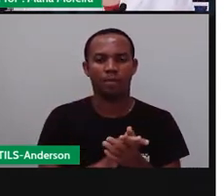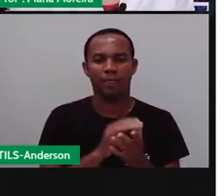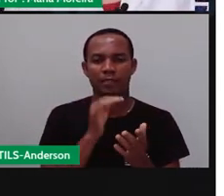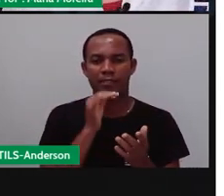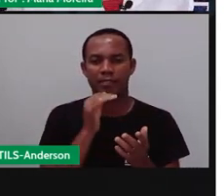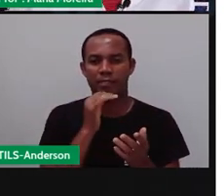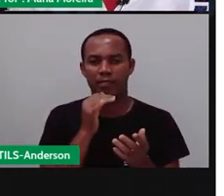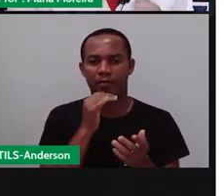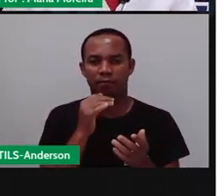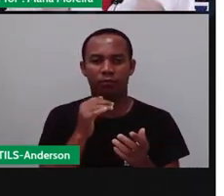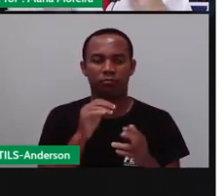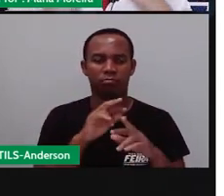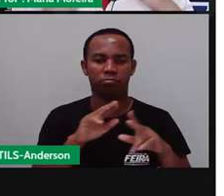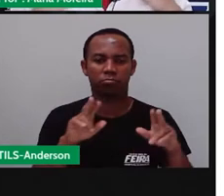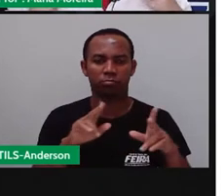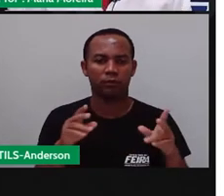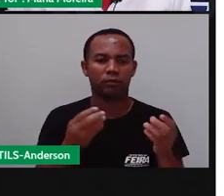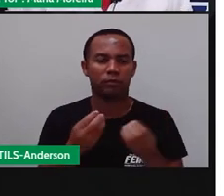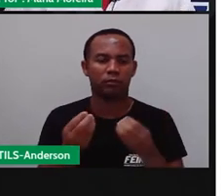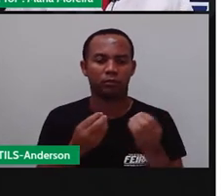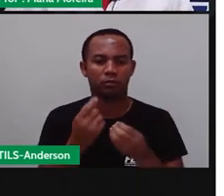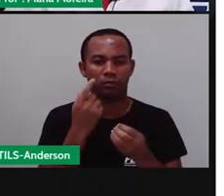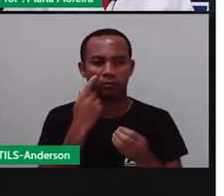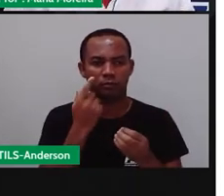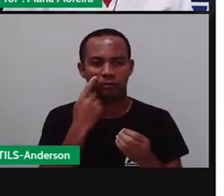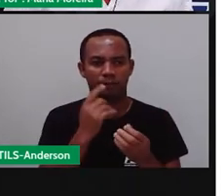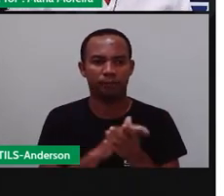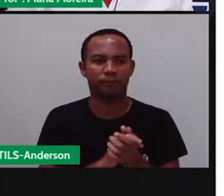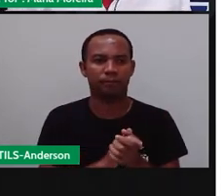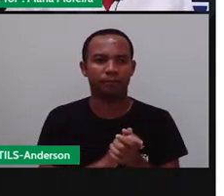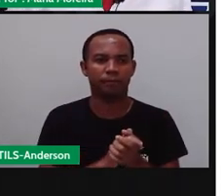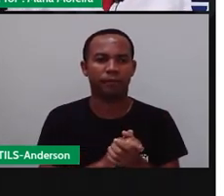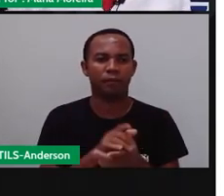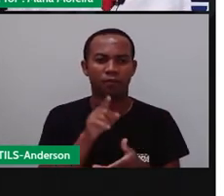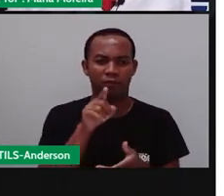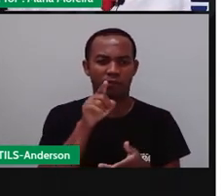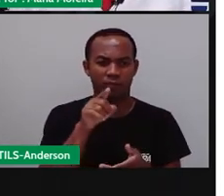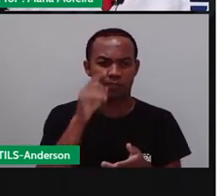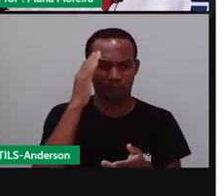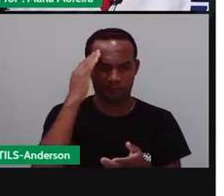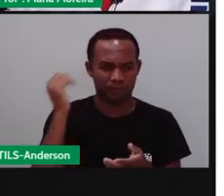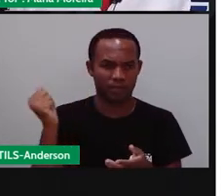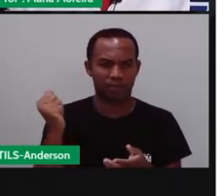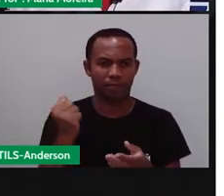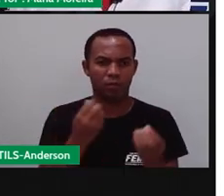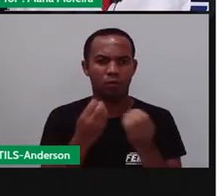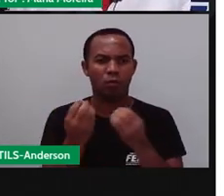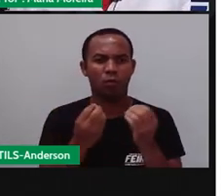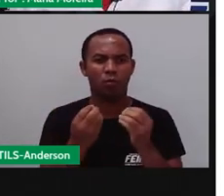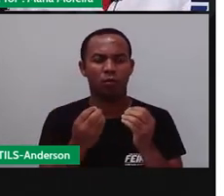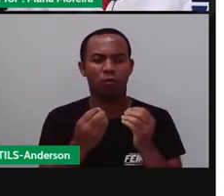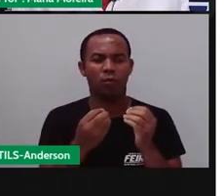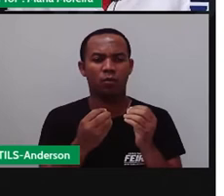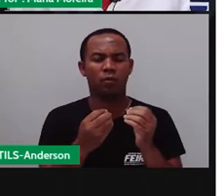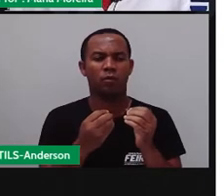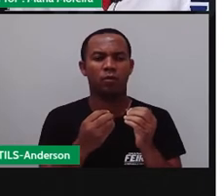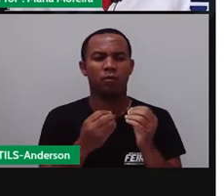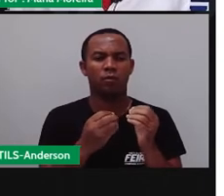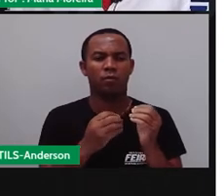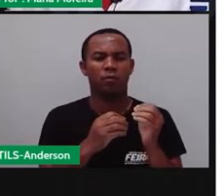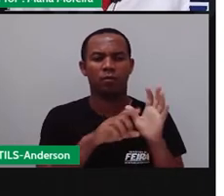aquecida nos motores, vamos aquecer aí agora, Anderson. Você sabe, gente, o que é uma lista?